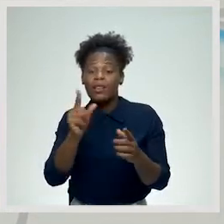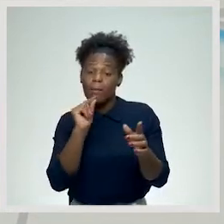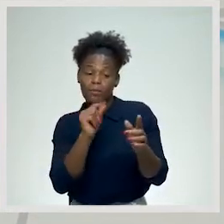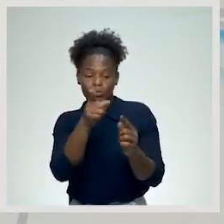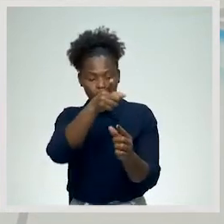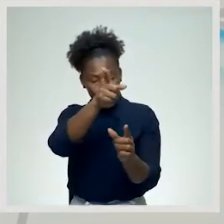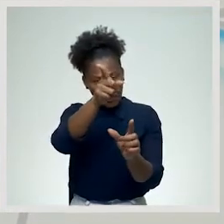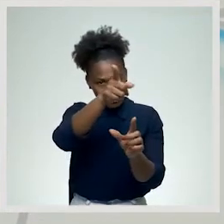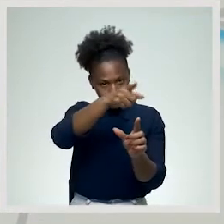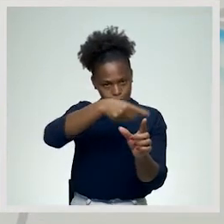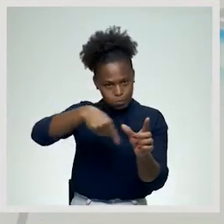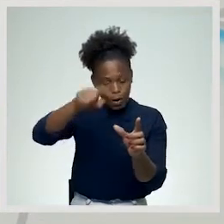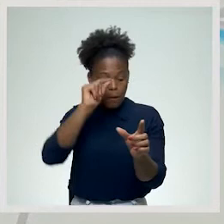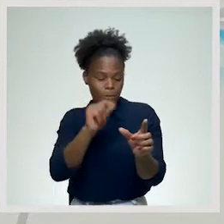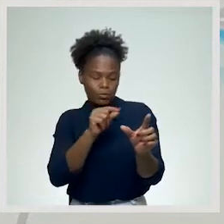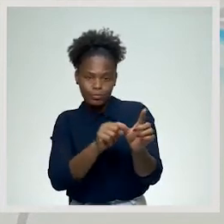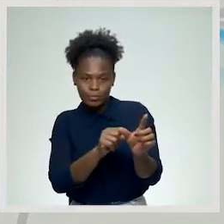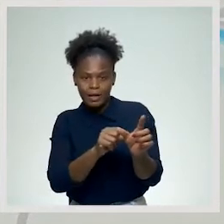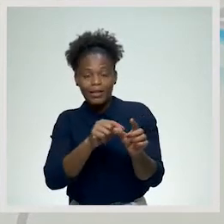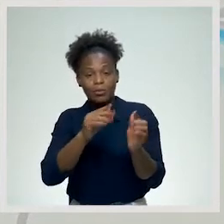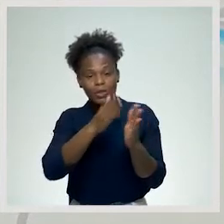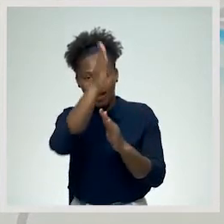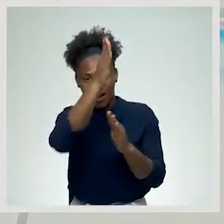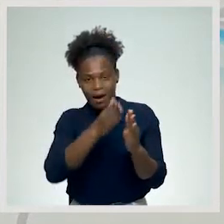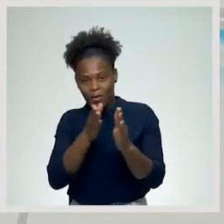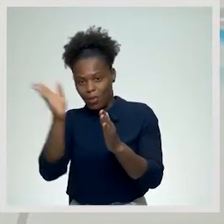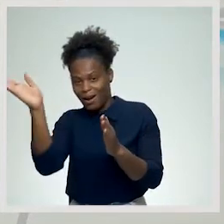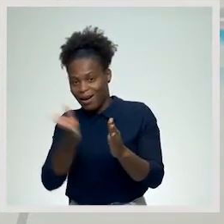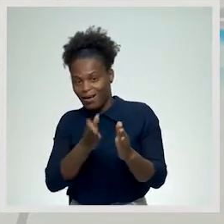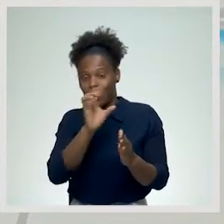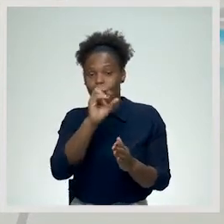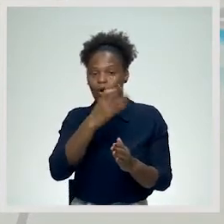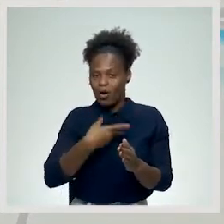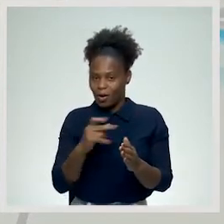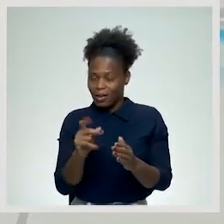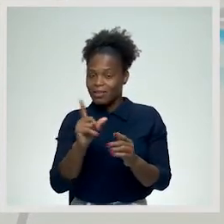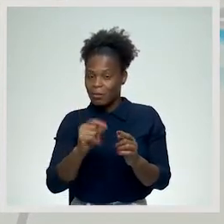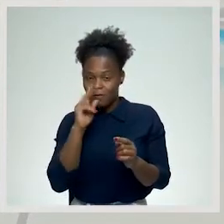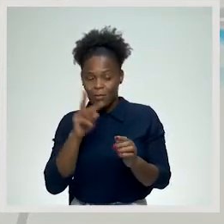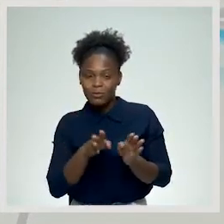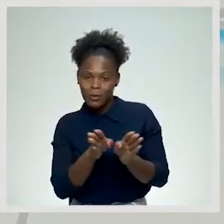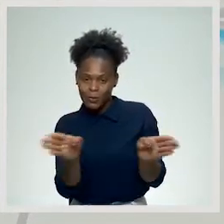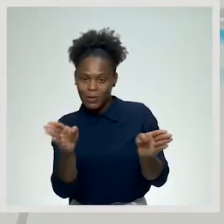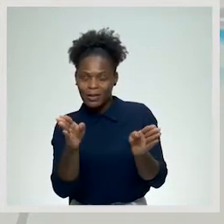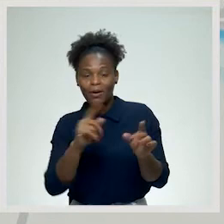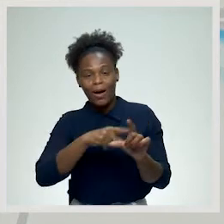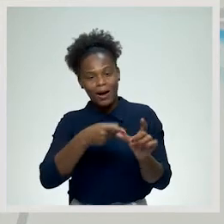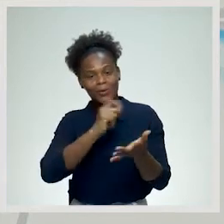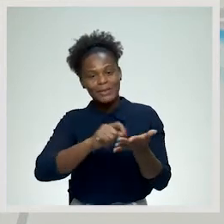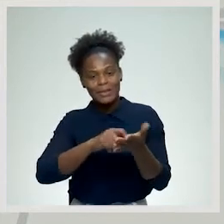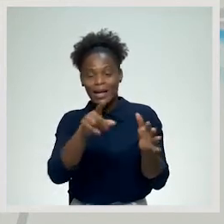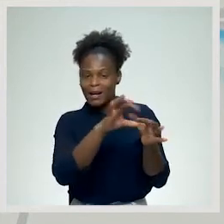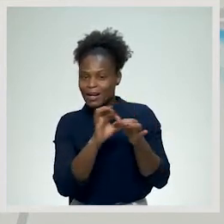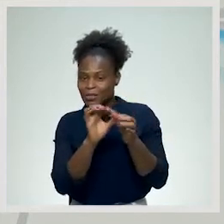e os seus lados contêm cordas. Vimos a amplitude de um ângulo inscrito, a sua relação com o